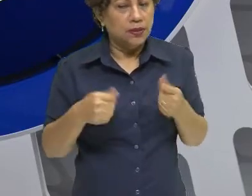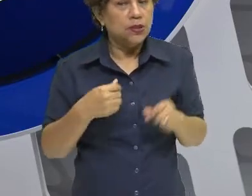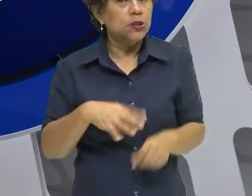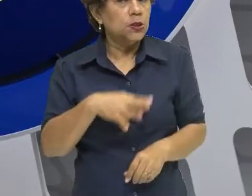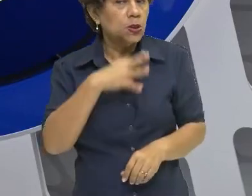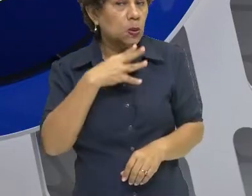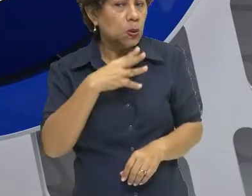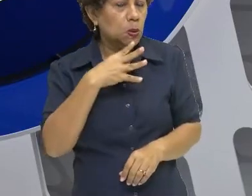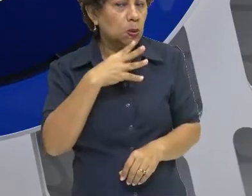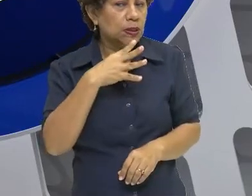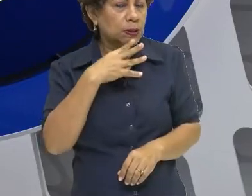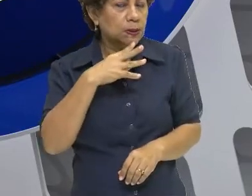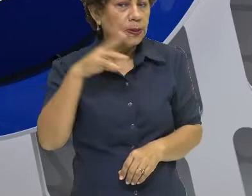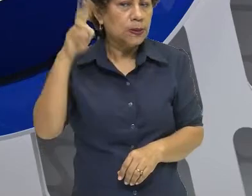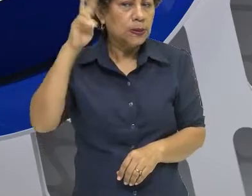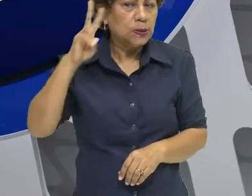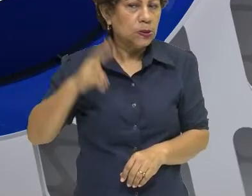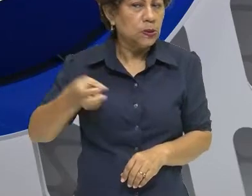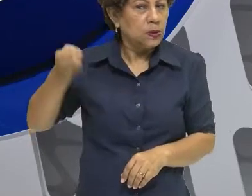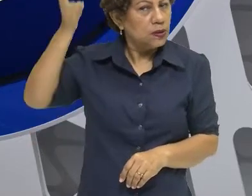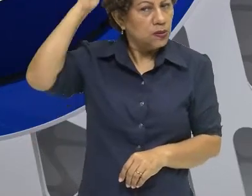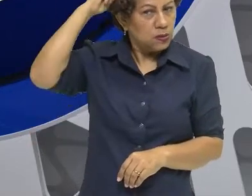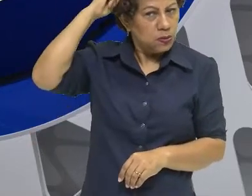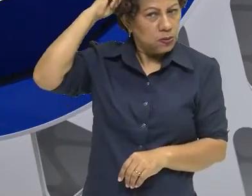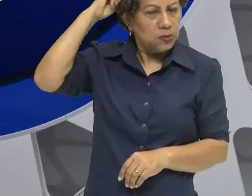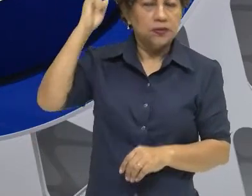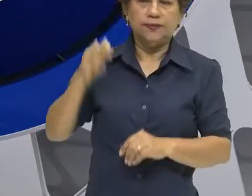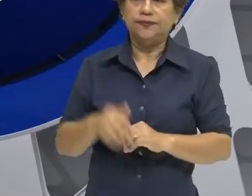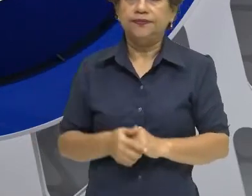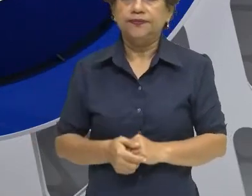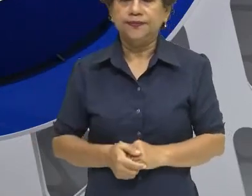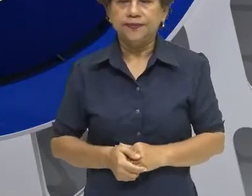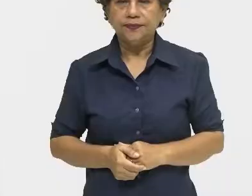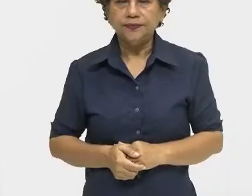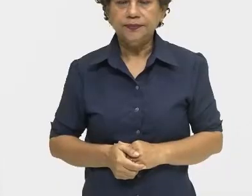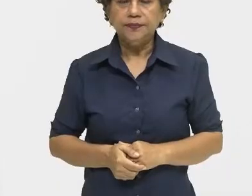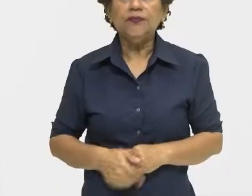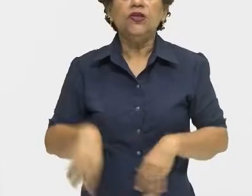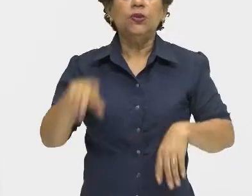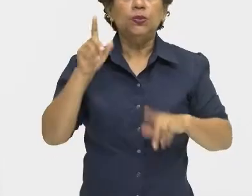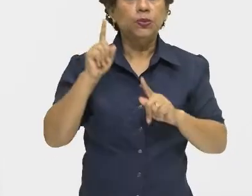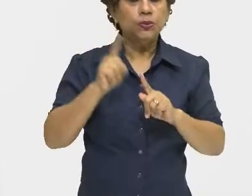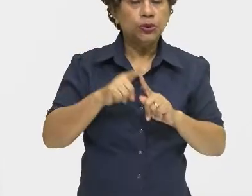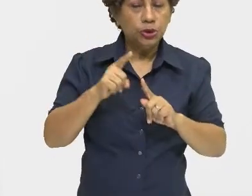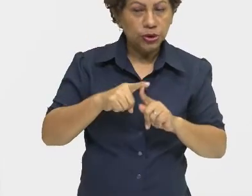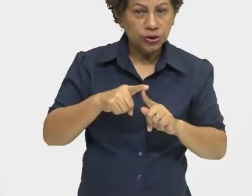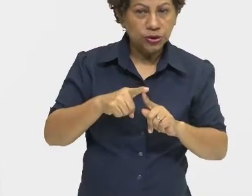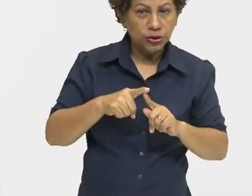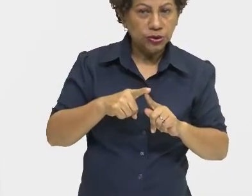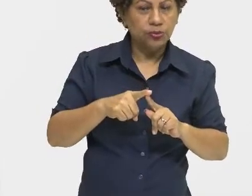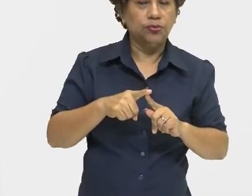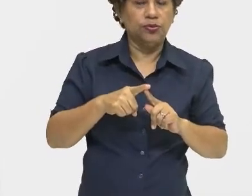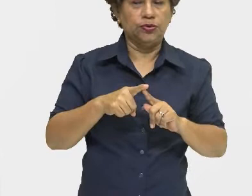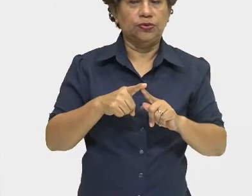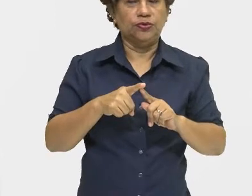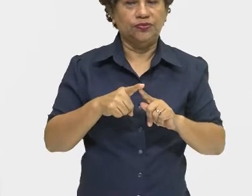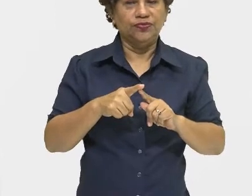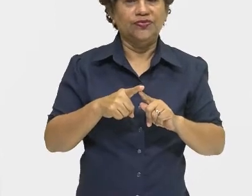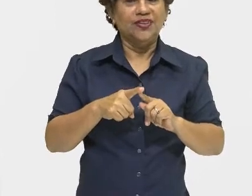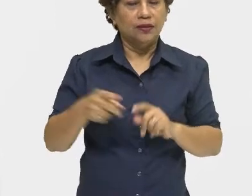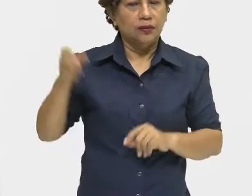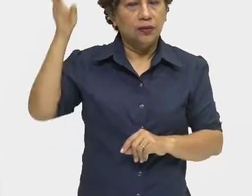uma apropriação cultural. Uma das consequências mais marcantes da apropriação